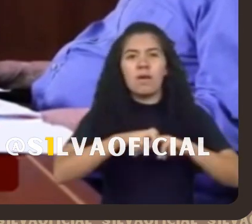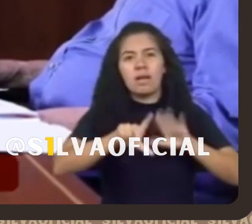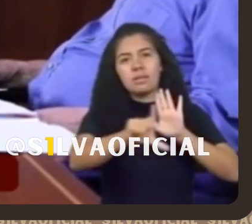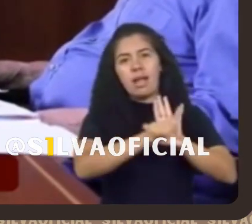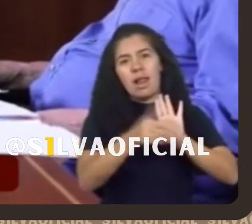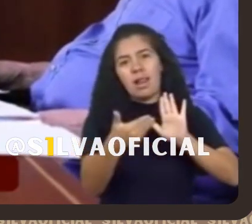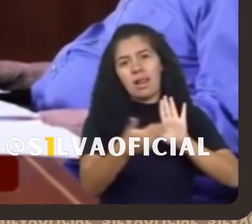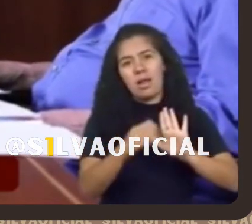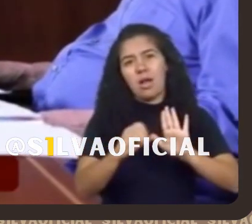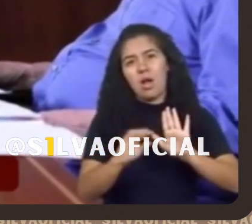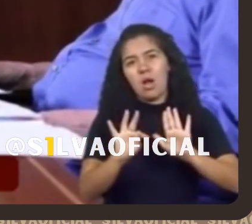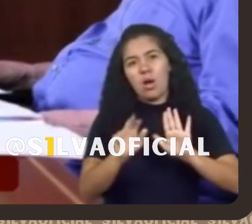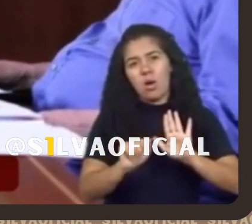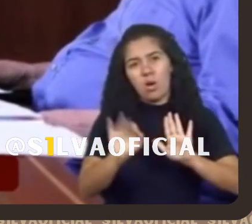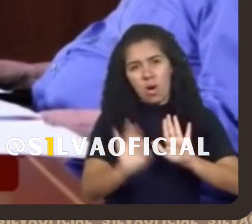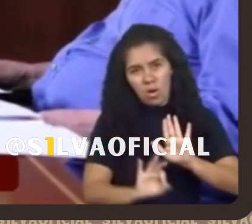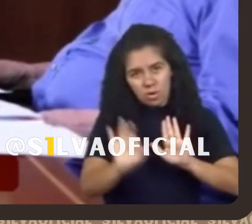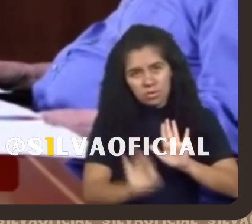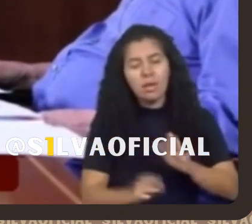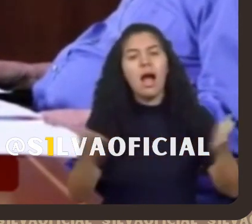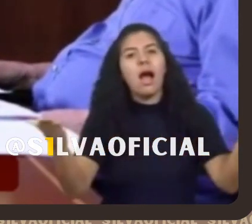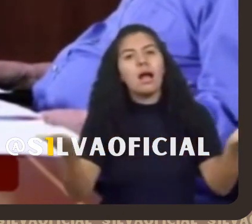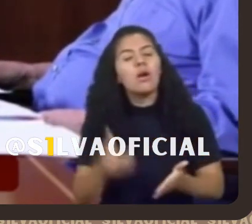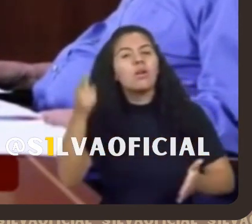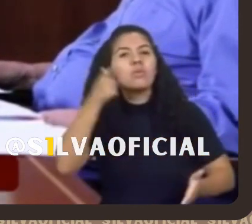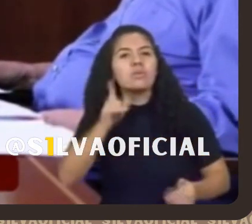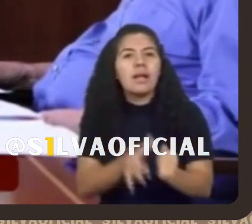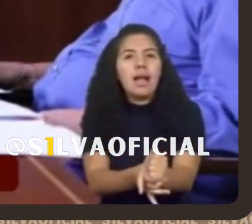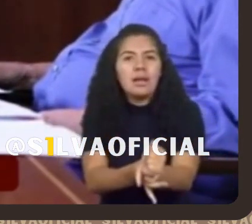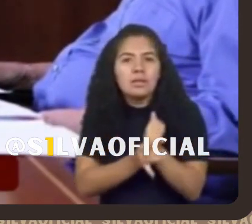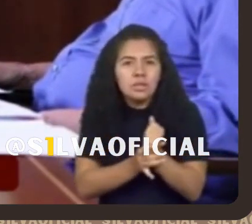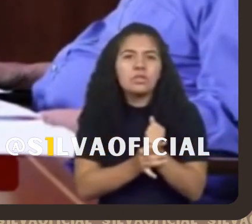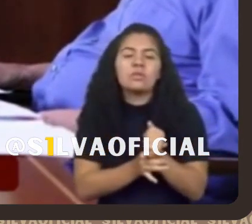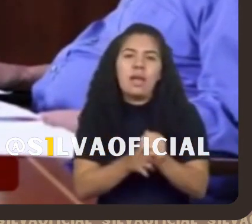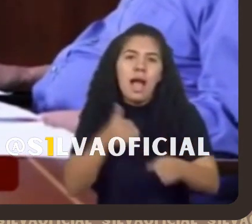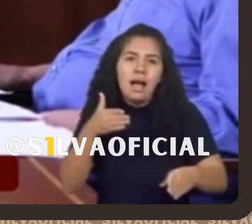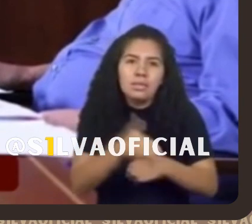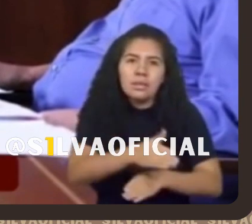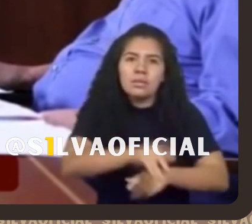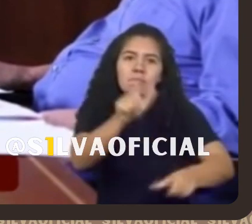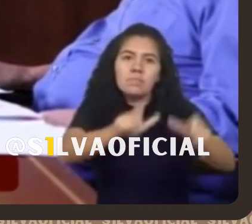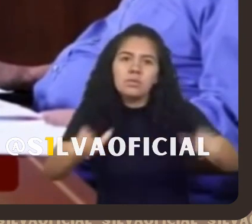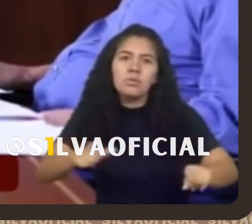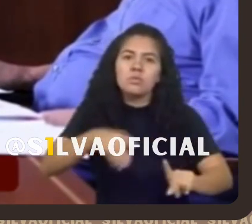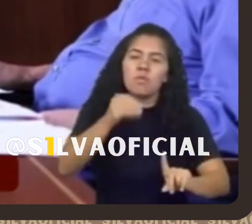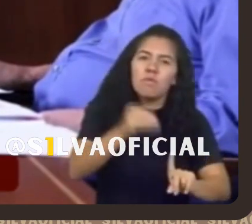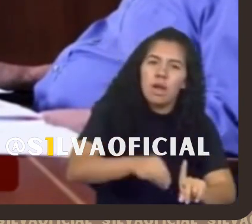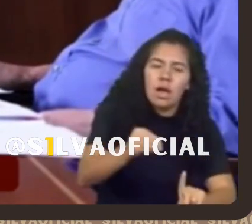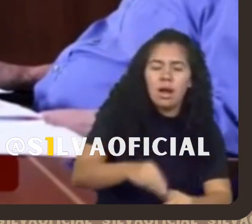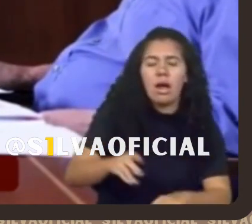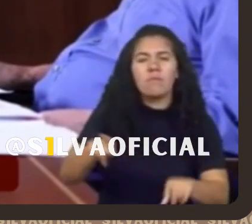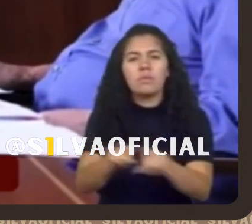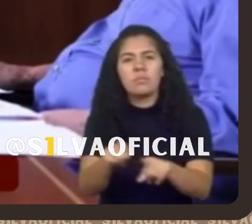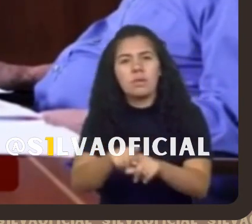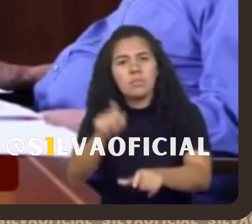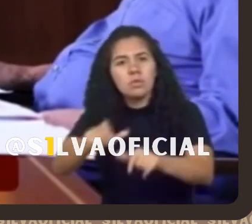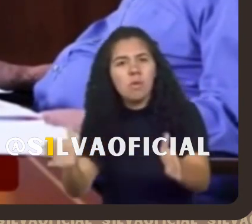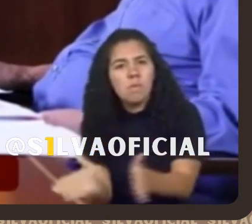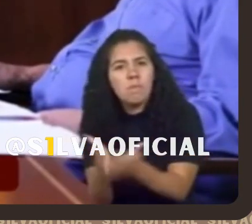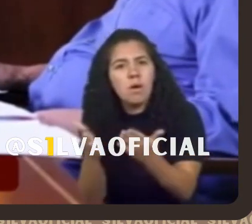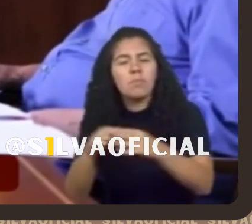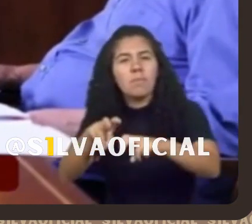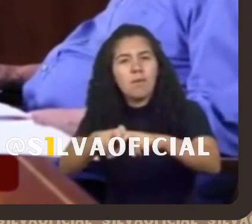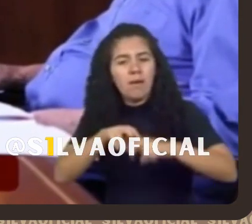vai garantir mais acesso à pessoas mais vulneráveis as pessoas mais pobres porque também leva em consideração a renda diminuir agora a